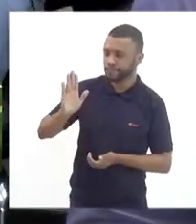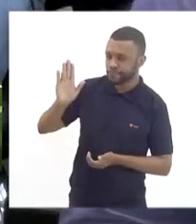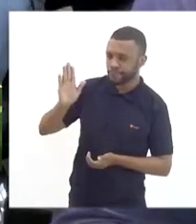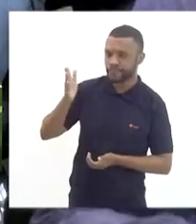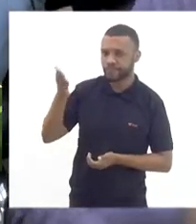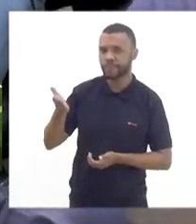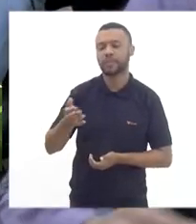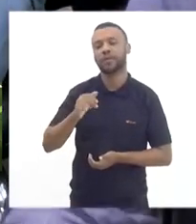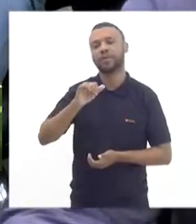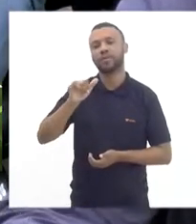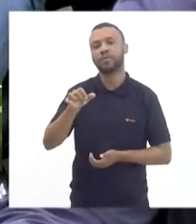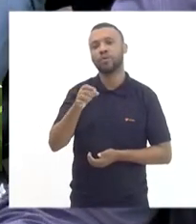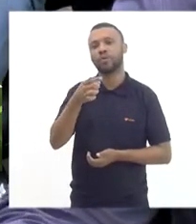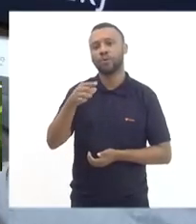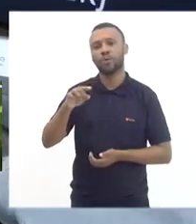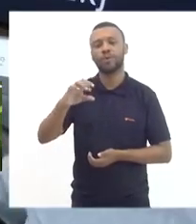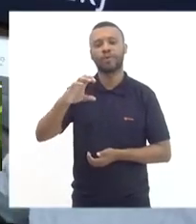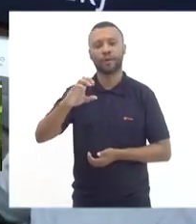doutor João Carlos,